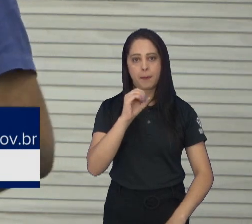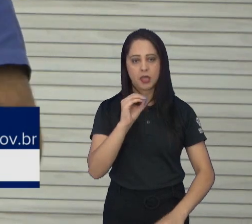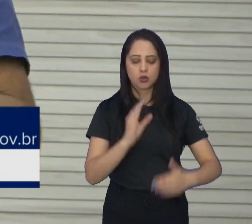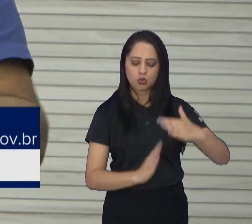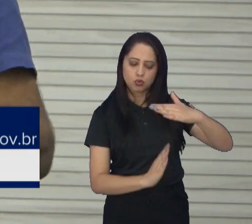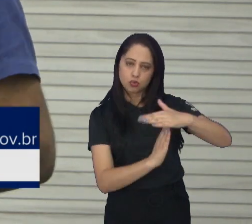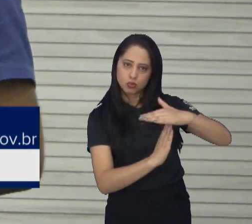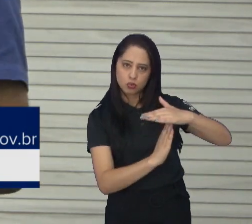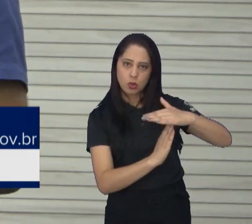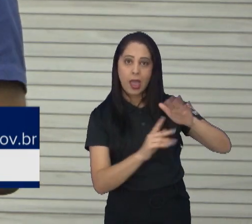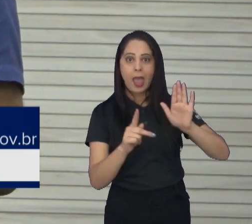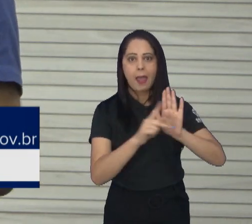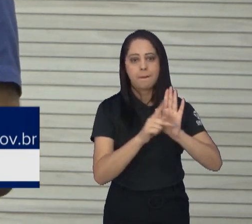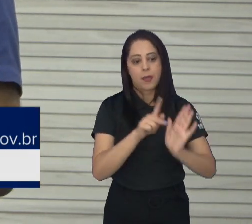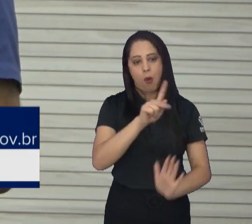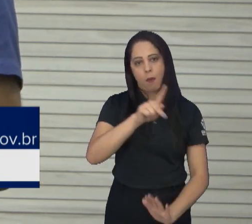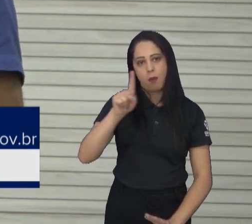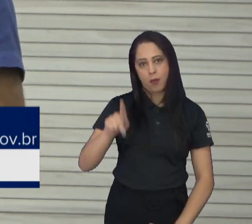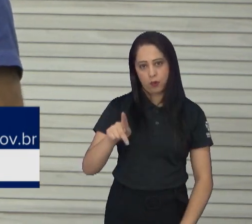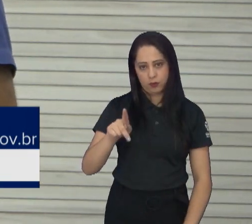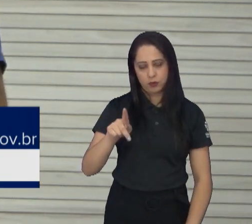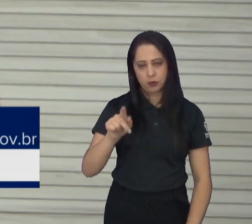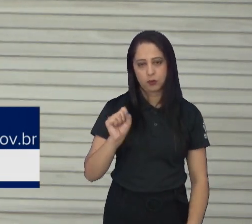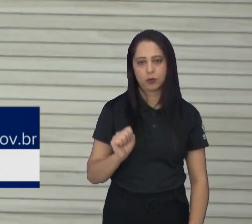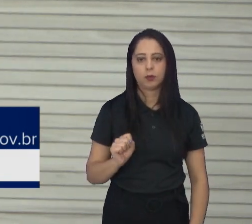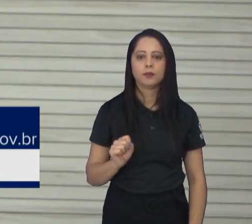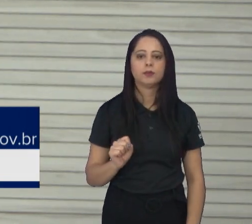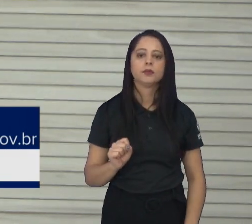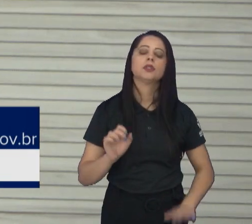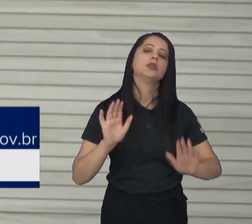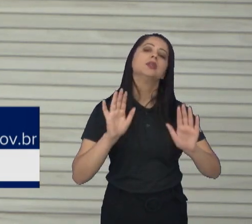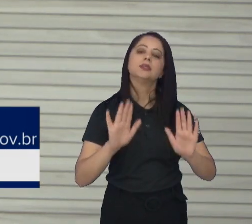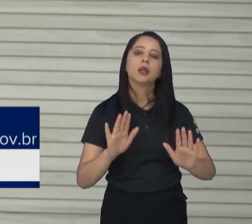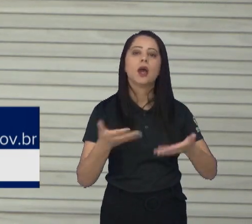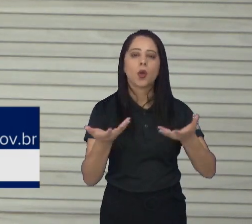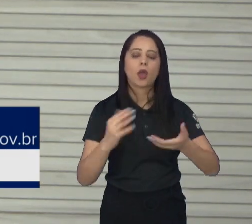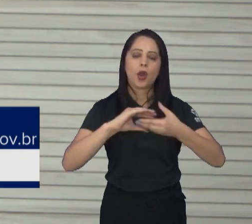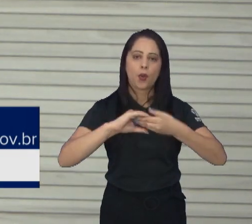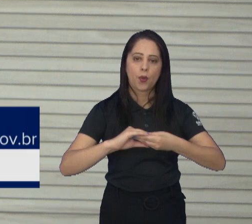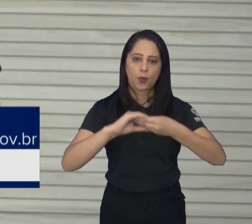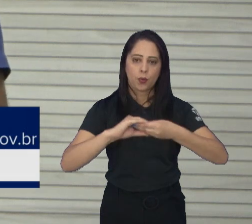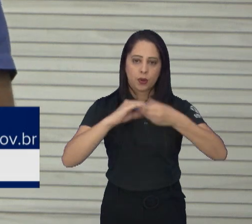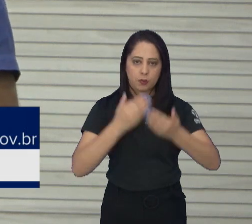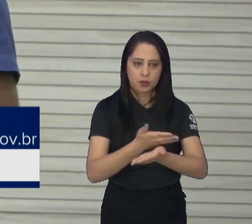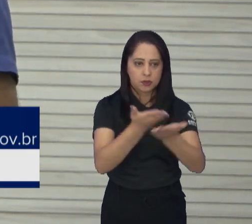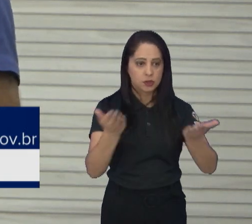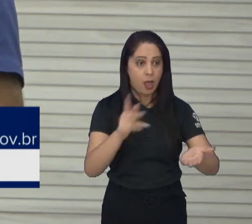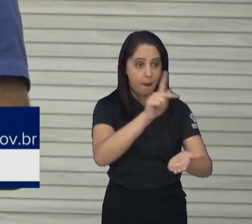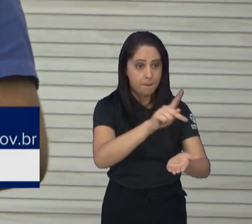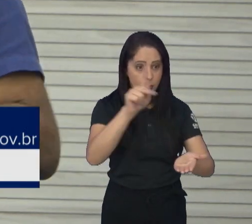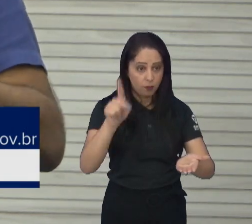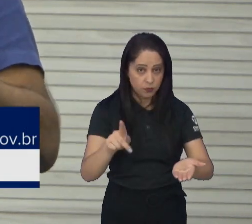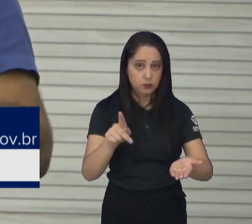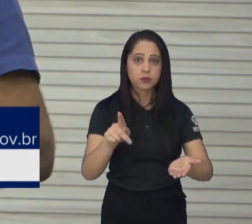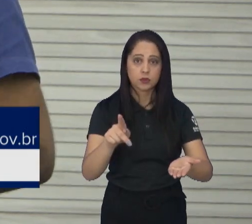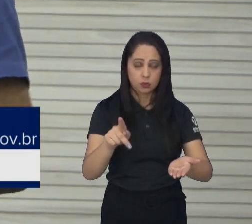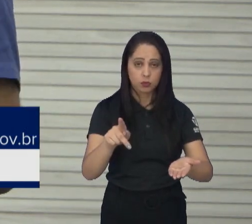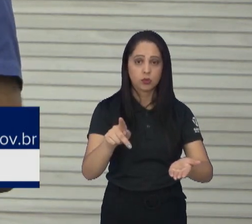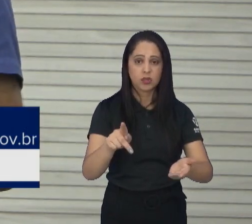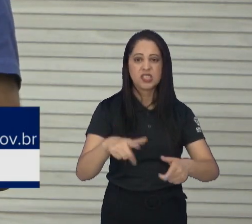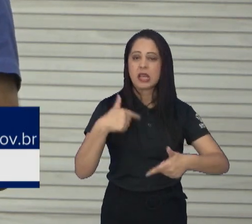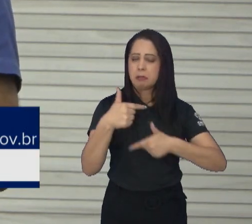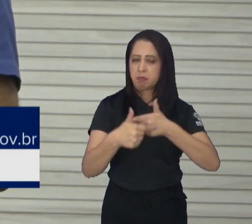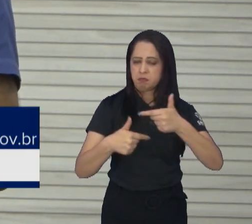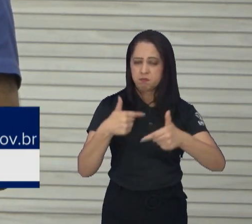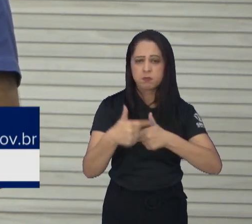faixa, um número de profissionais, de professores. Então, quero aqui cumprimentar os professores que também têm um